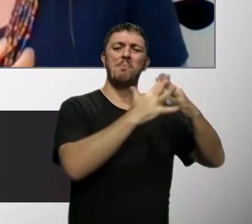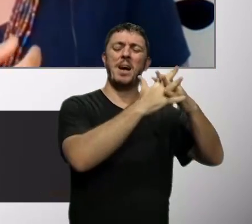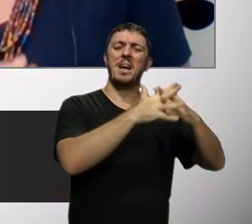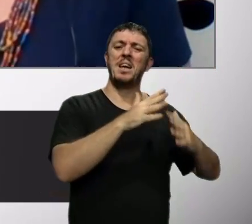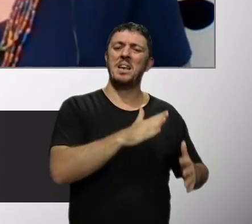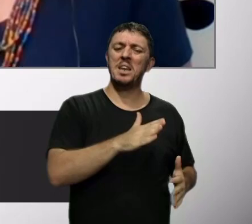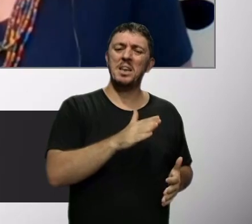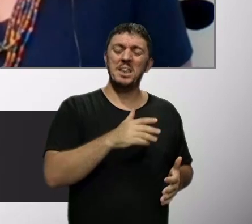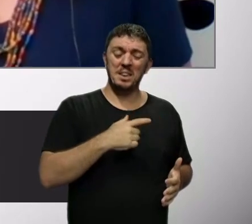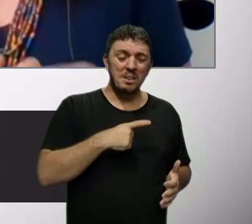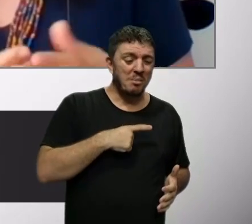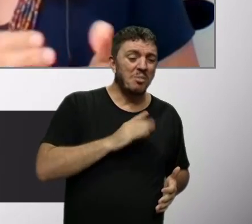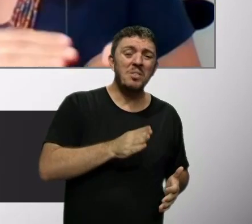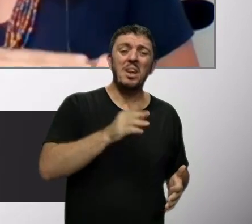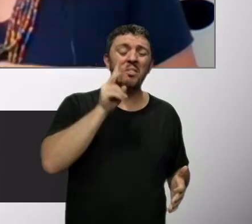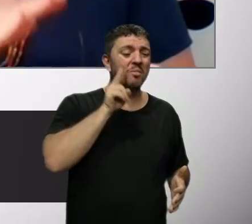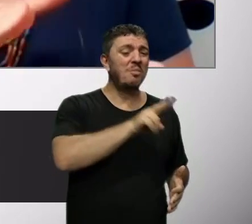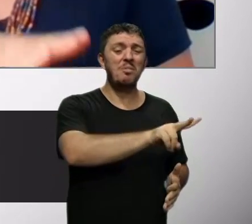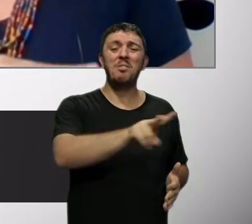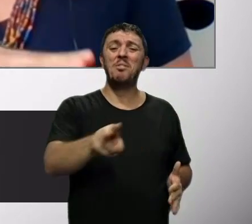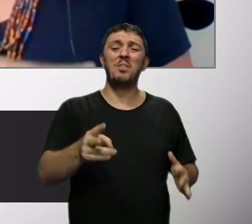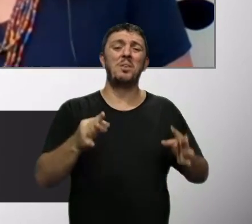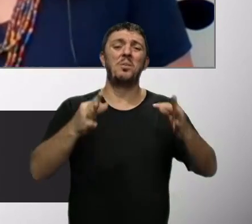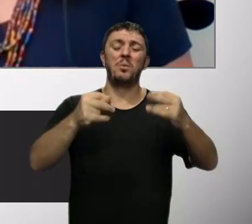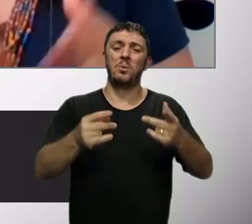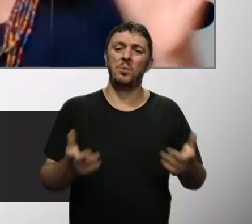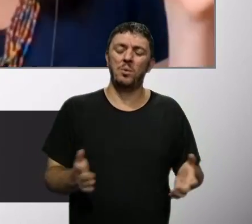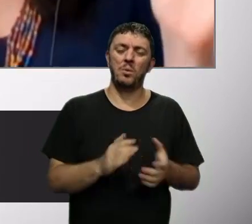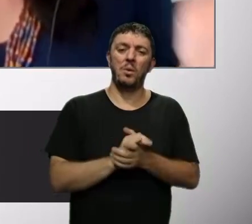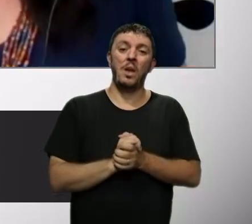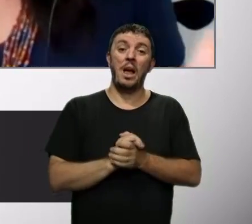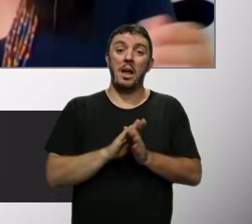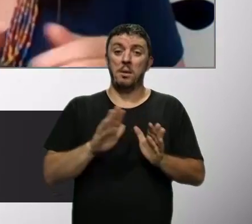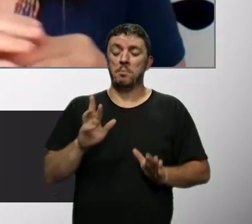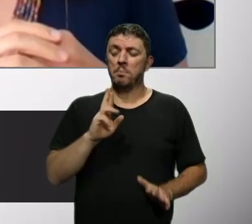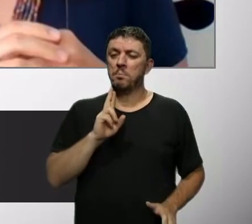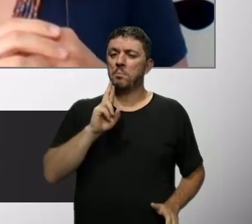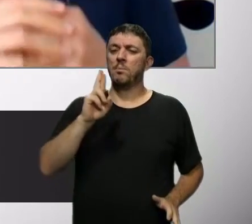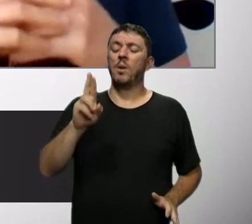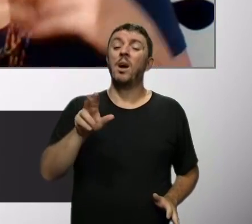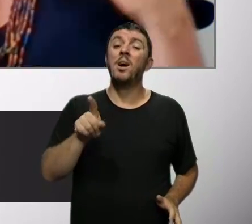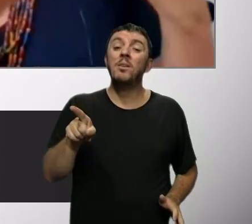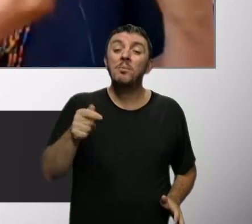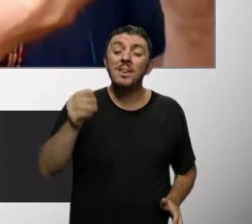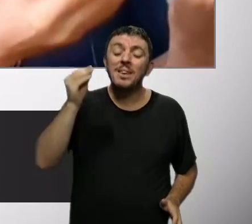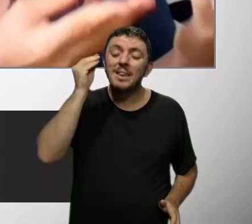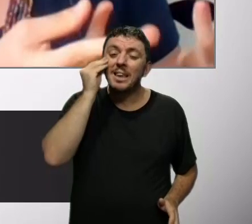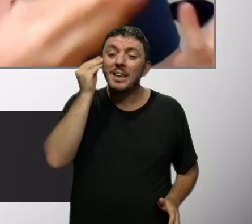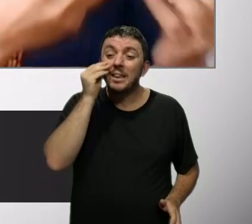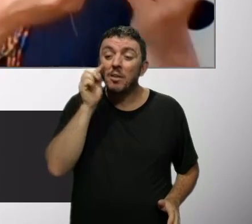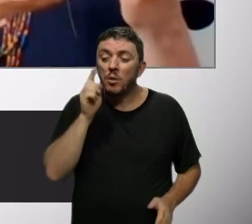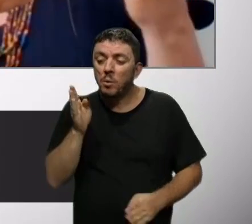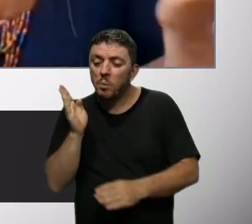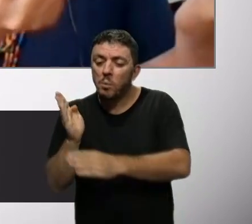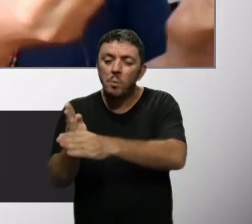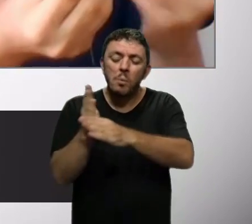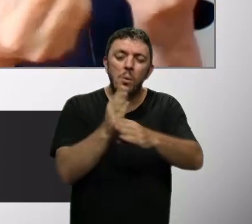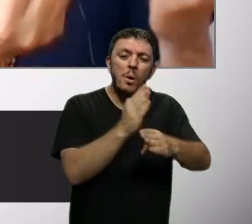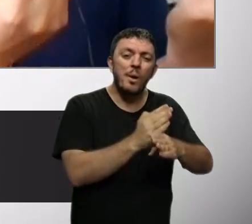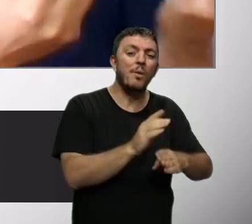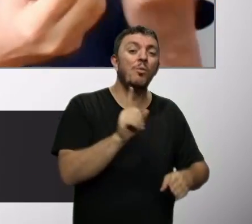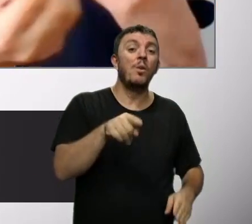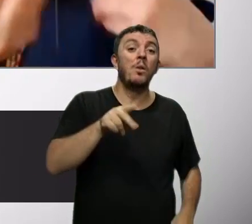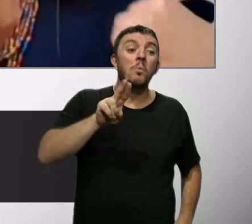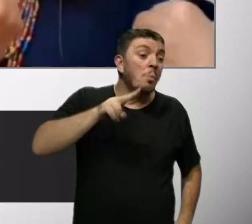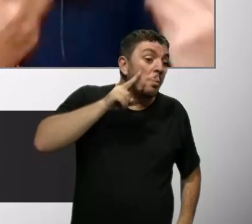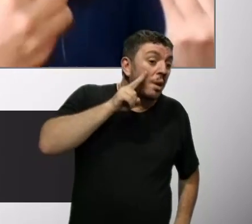nunca vi? E aí eu falei assim, olha, tenta encontrar algo então que você não vê faz tempo. Vai tentar ir num canto, em algum lugar